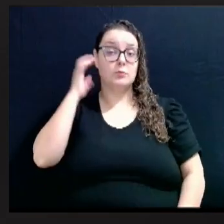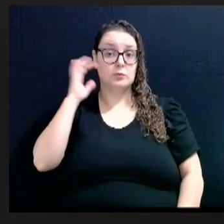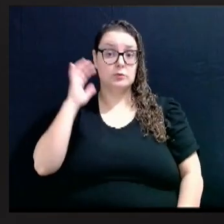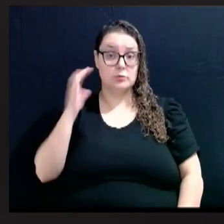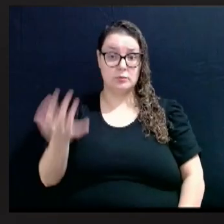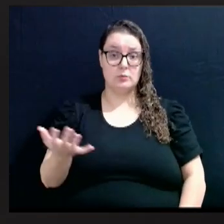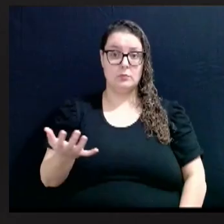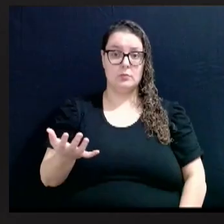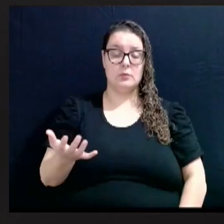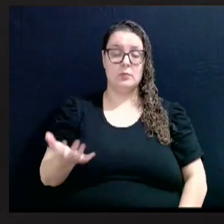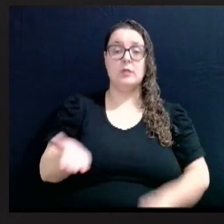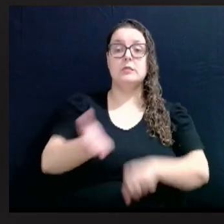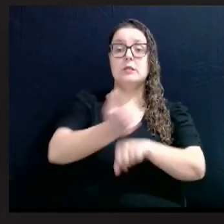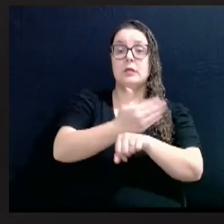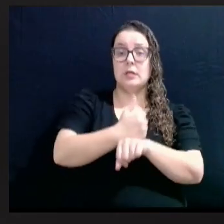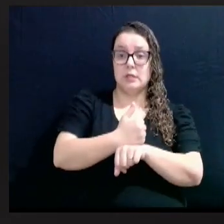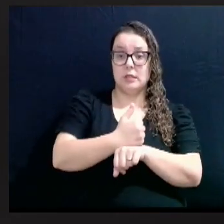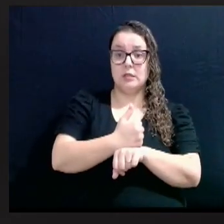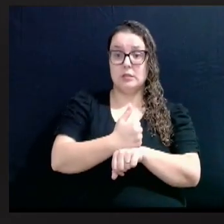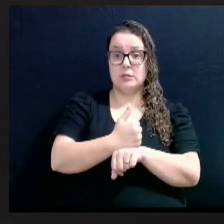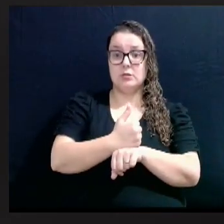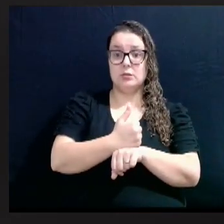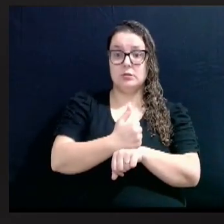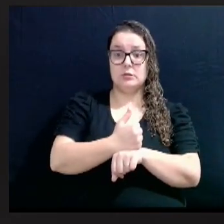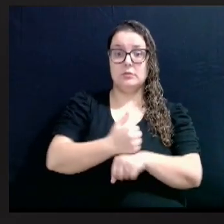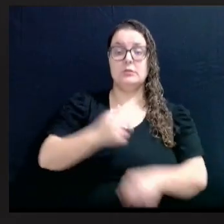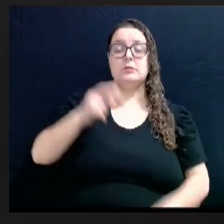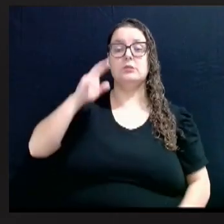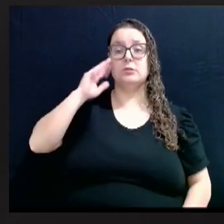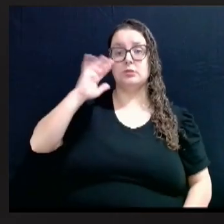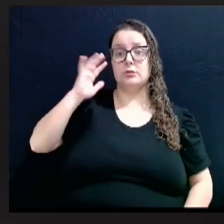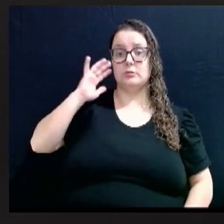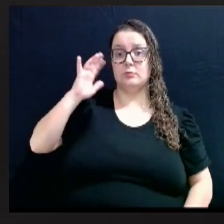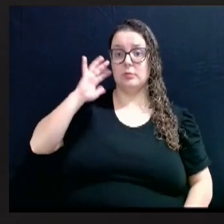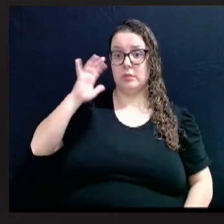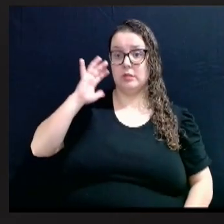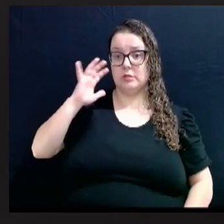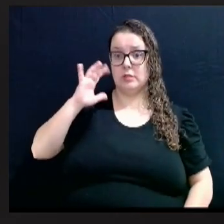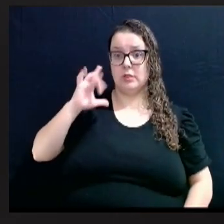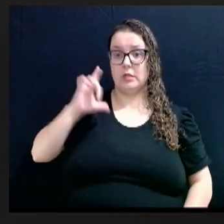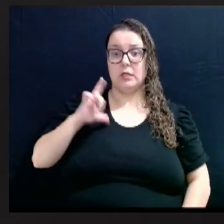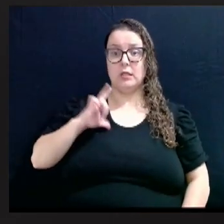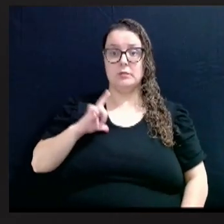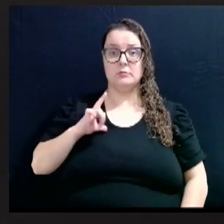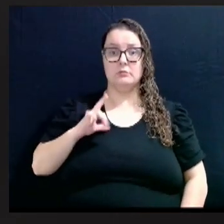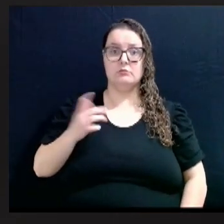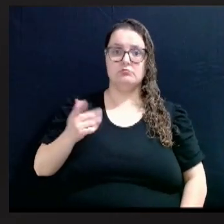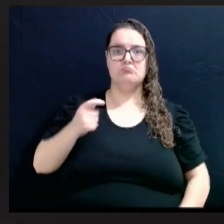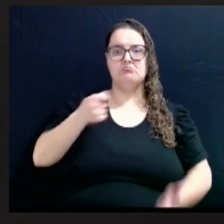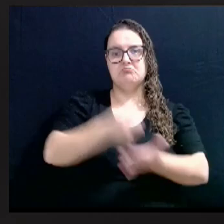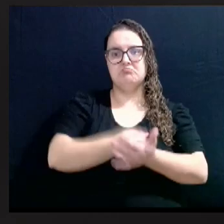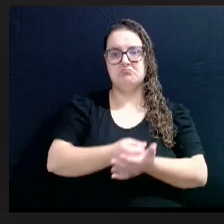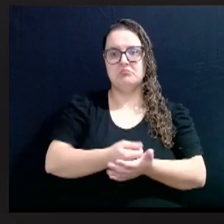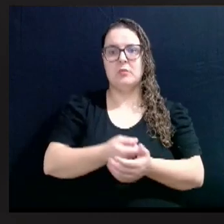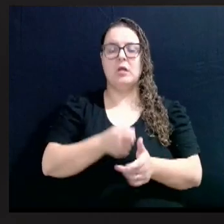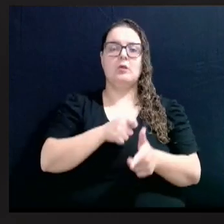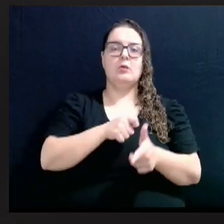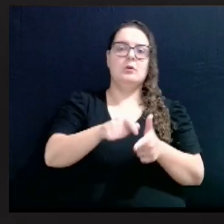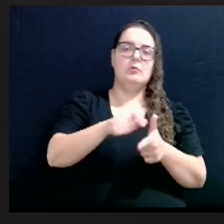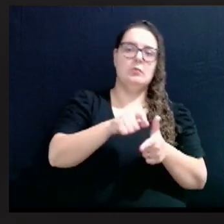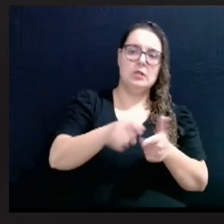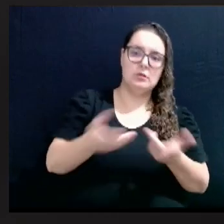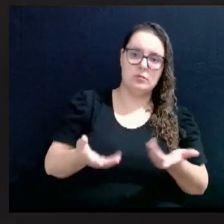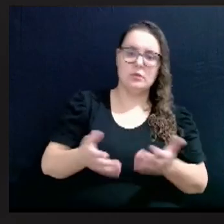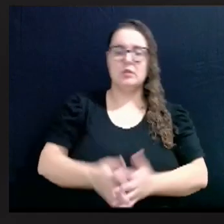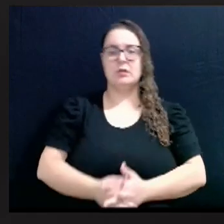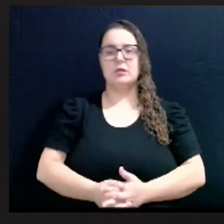de você pensar, mesmo que você tenha uma situação pagando ali o aluguel, né? E